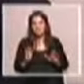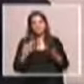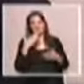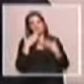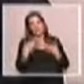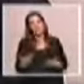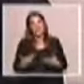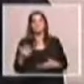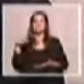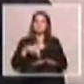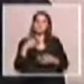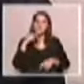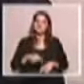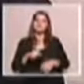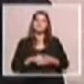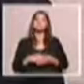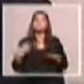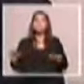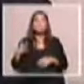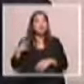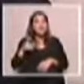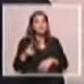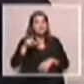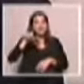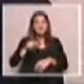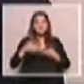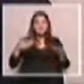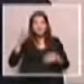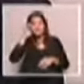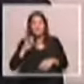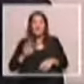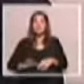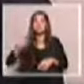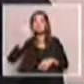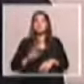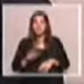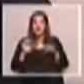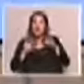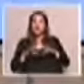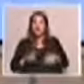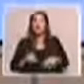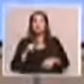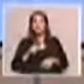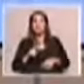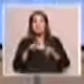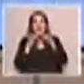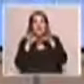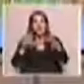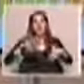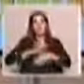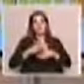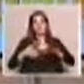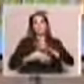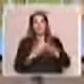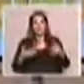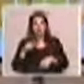mais uma vez por ter estado aqui connosco. Amanhã é também o Dia Nacional de Prevenção do Cancro da Mama. E deixe-me desde já dizer-lhe que, à